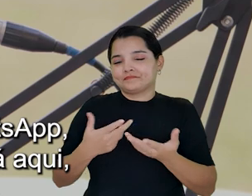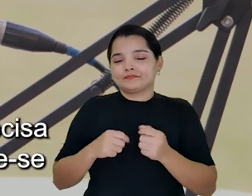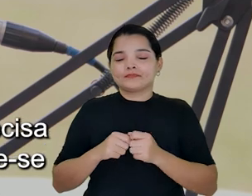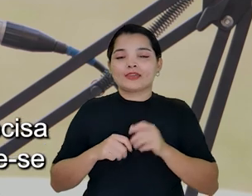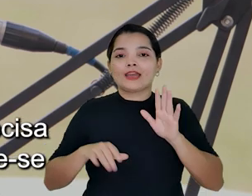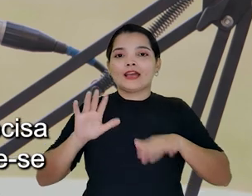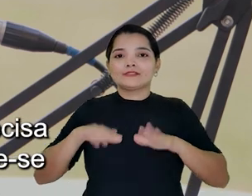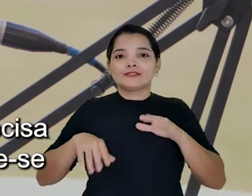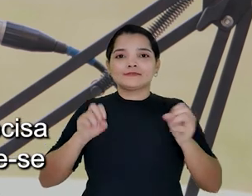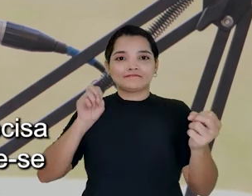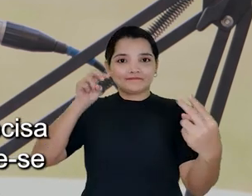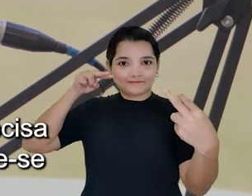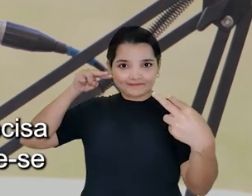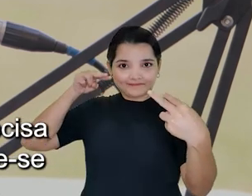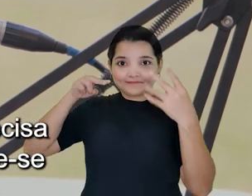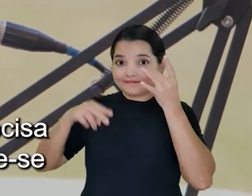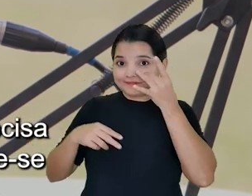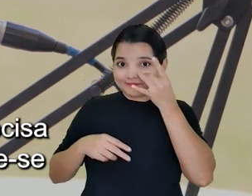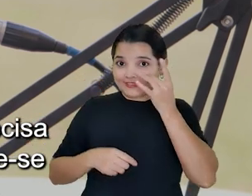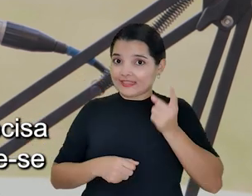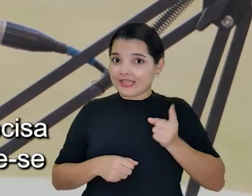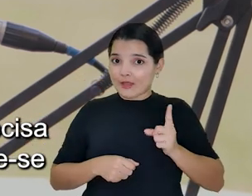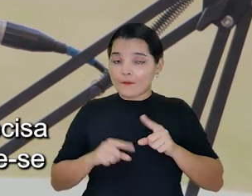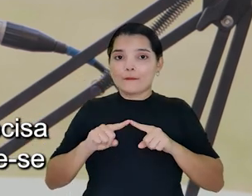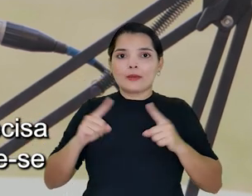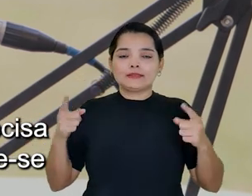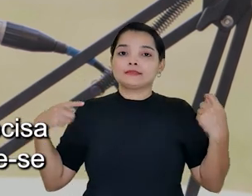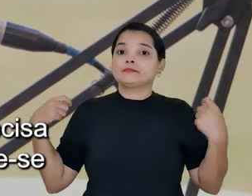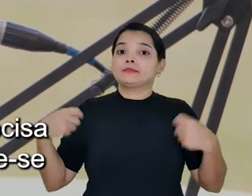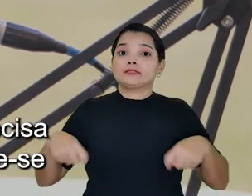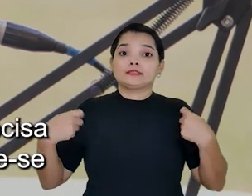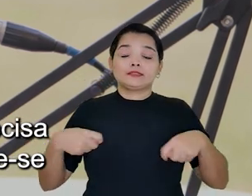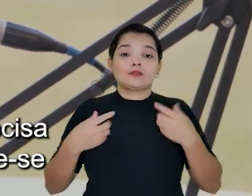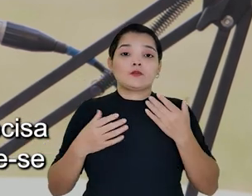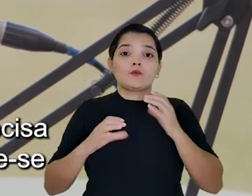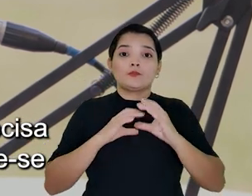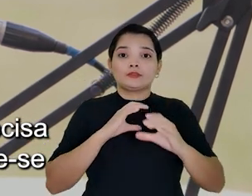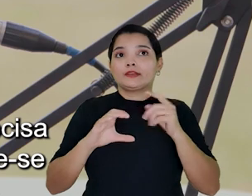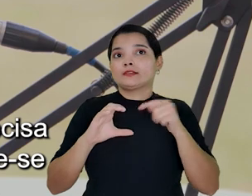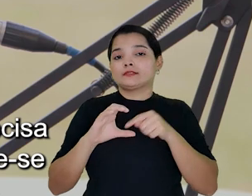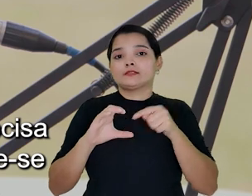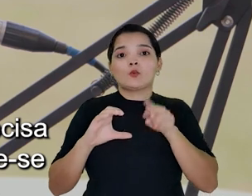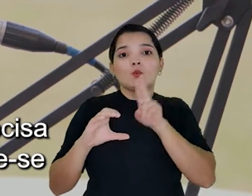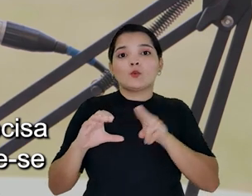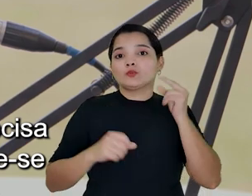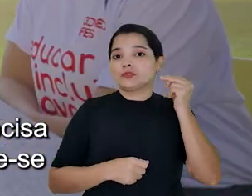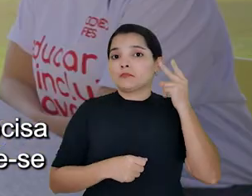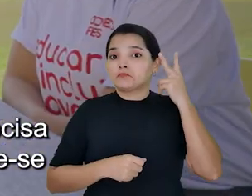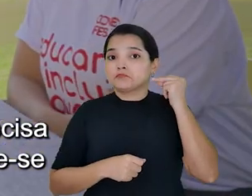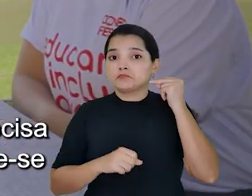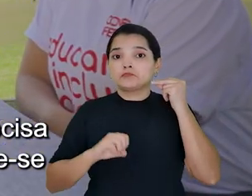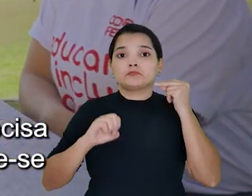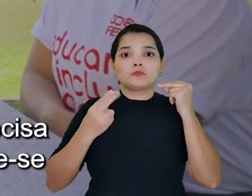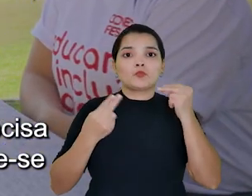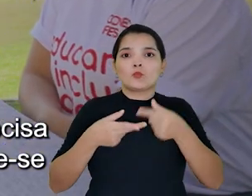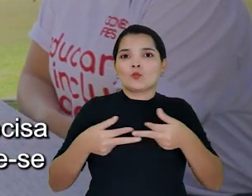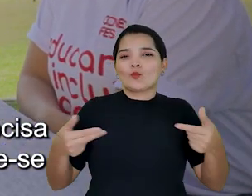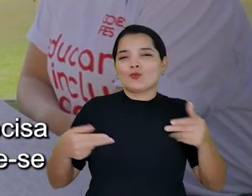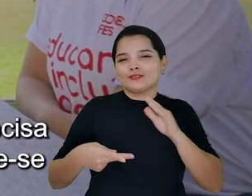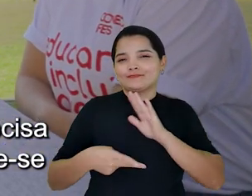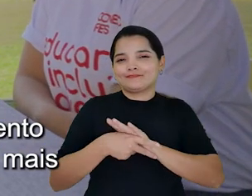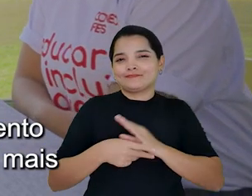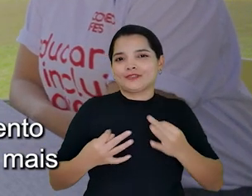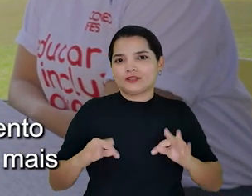aqui frente a frente quando essa comunicação precisa passar por dispositivos pela tecnologia